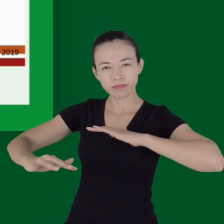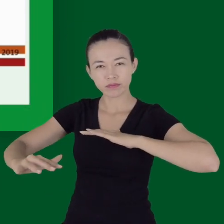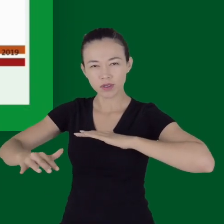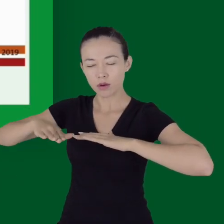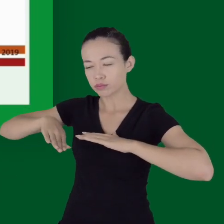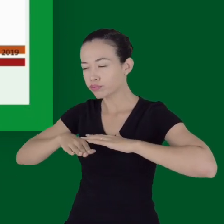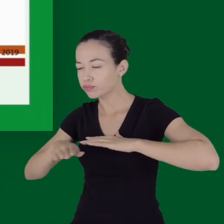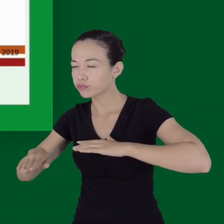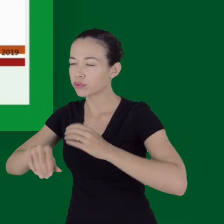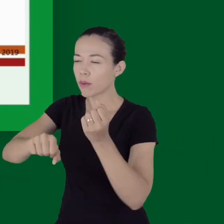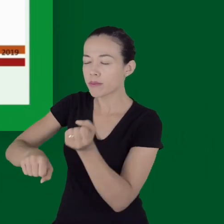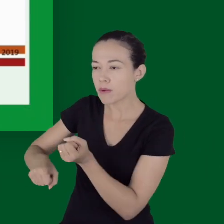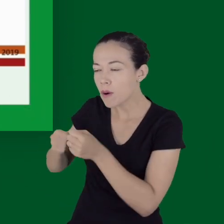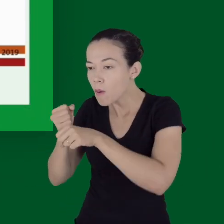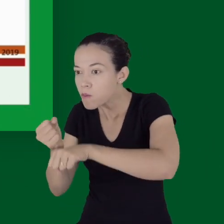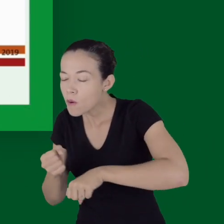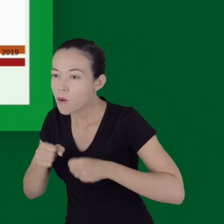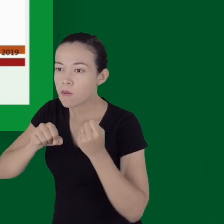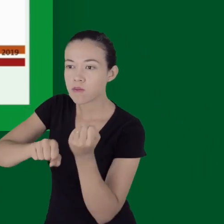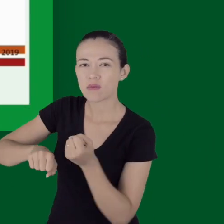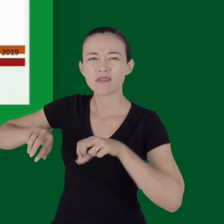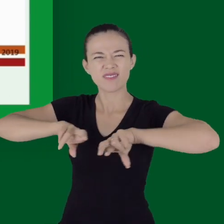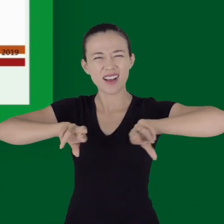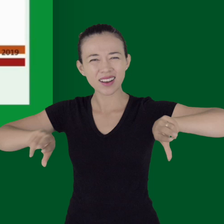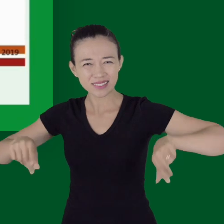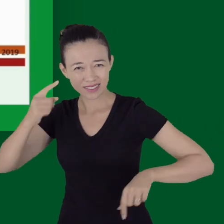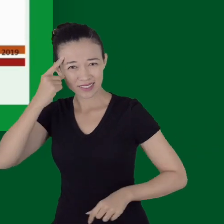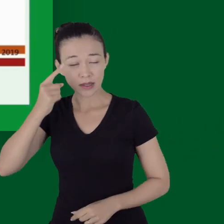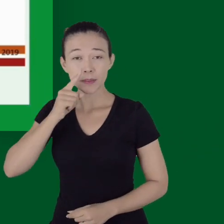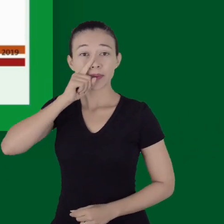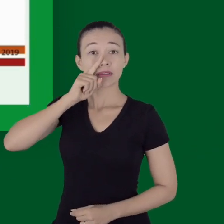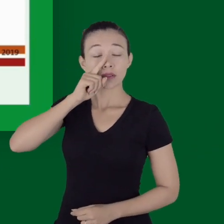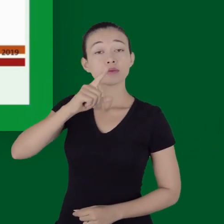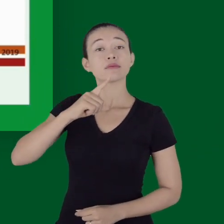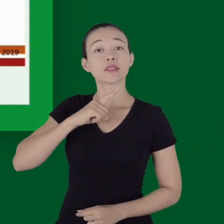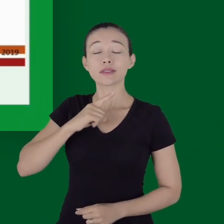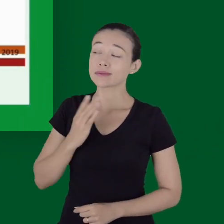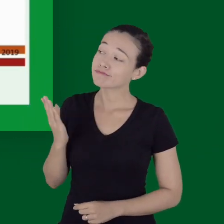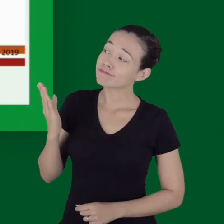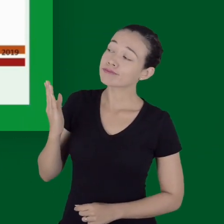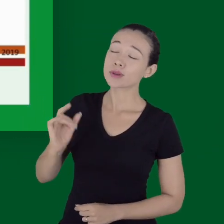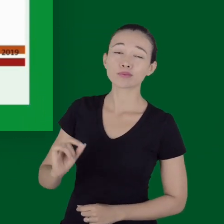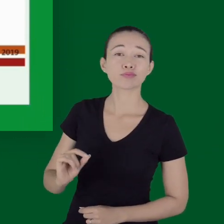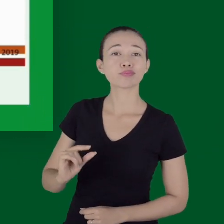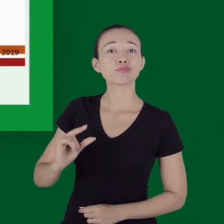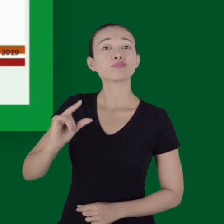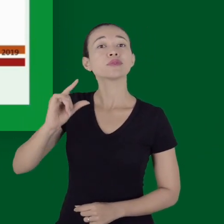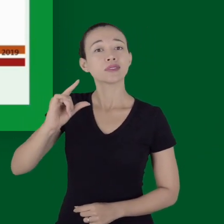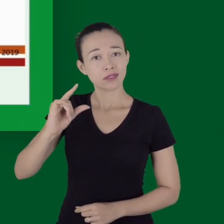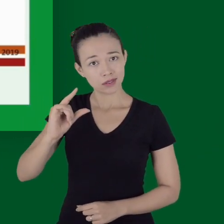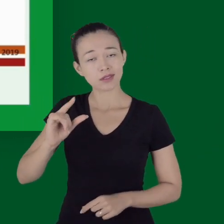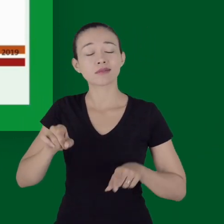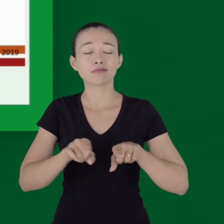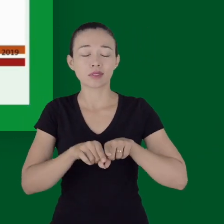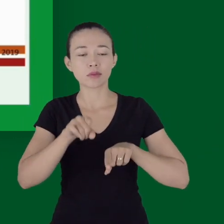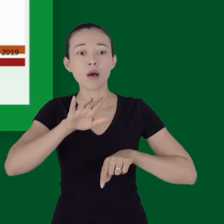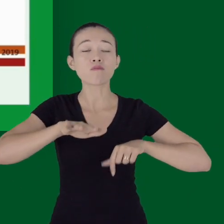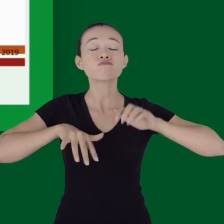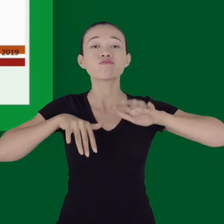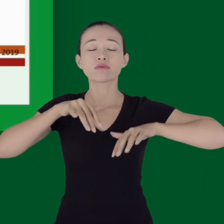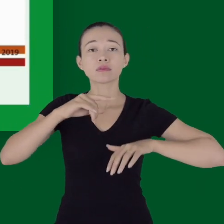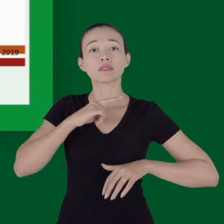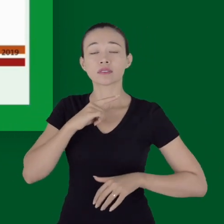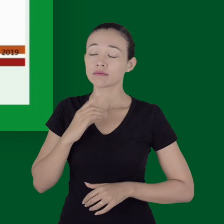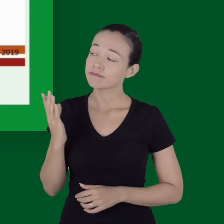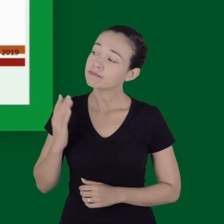mergulho em apneia, descer corredeiras. Então, justamente por se expor a mais riscos, o número de casos volta